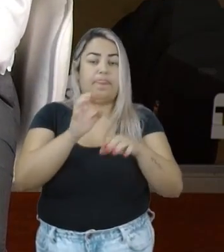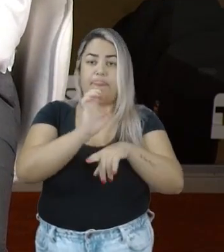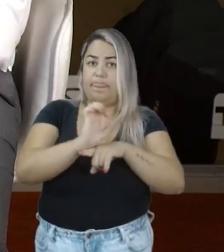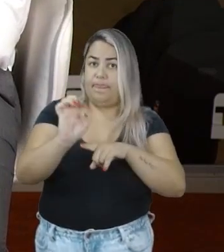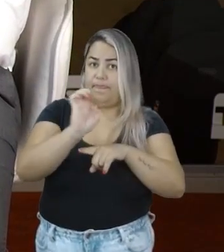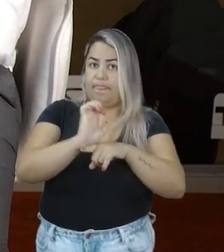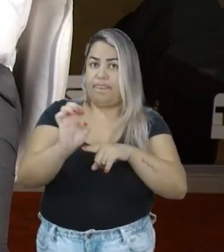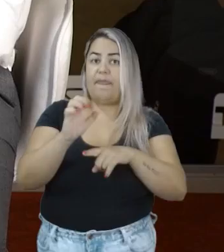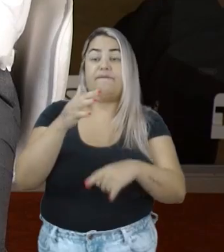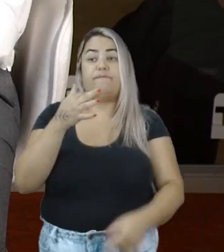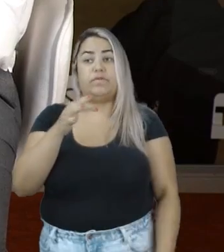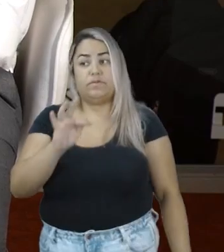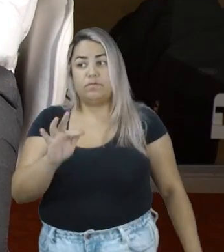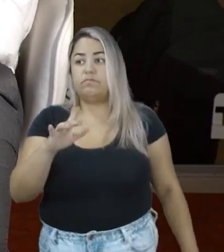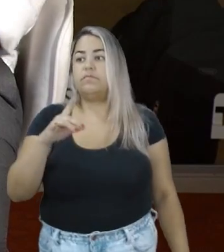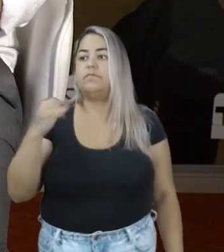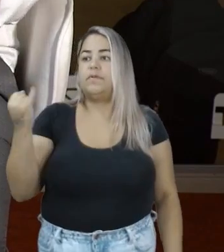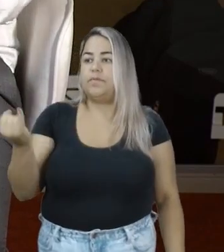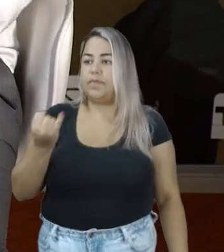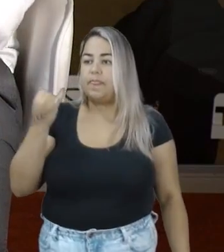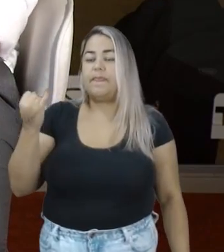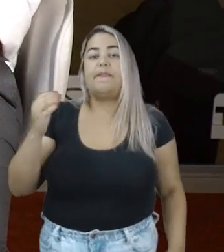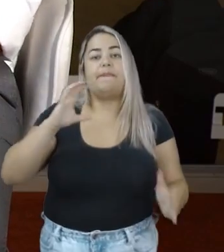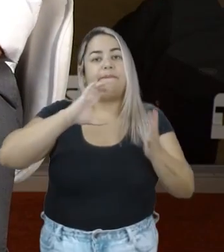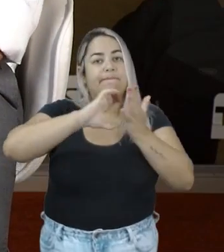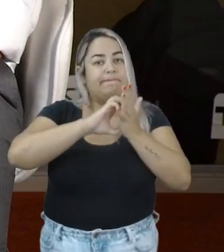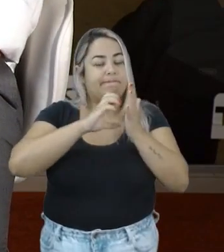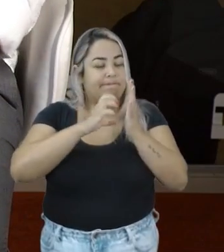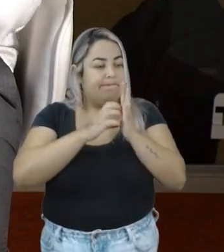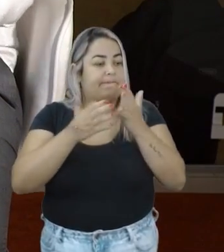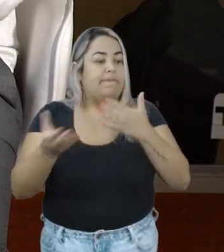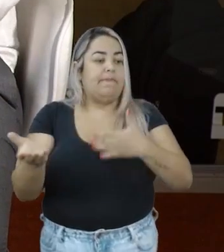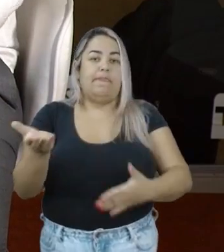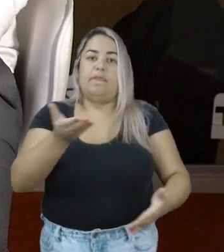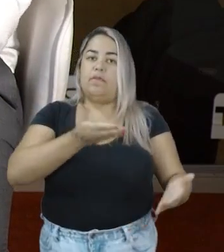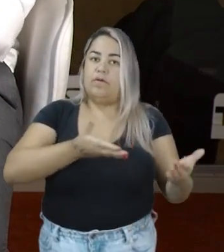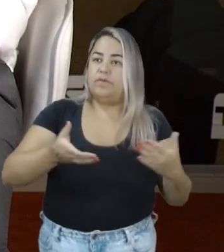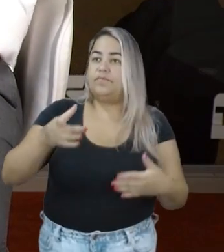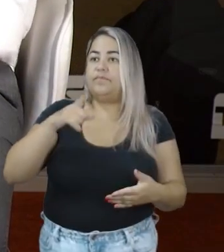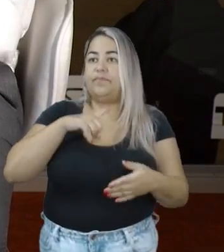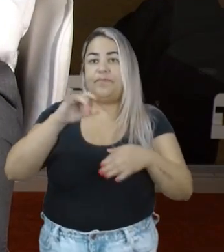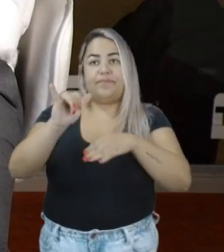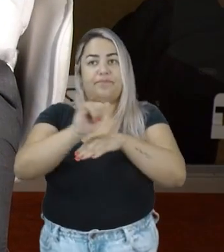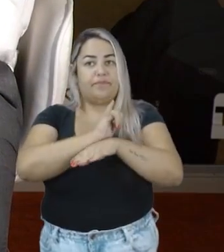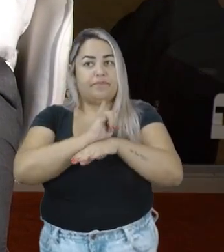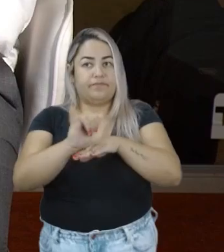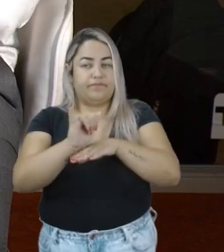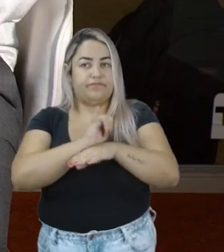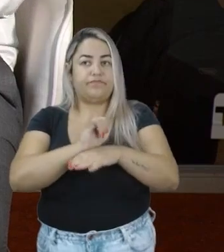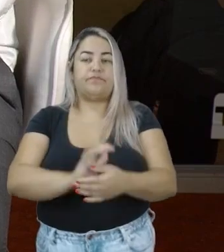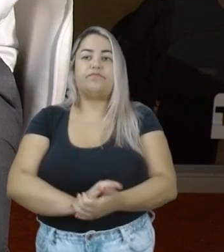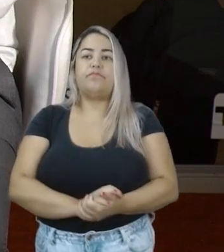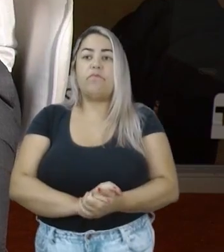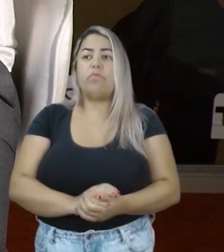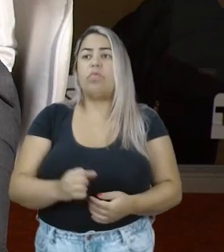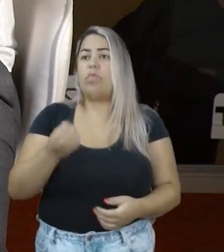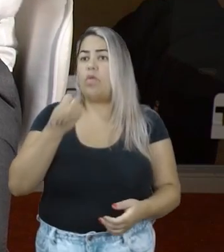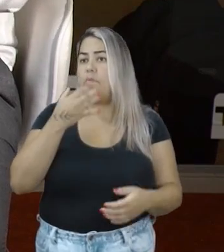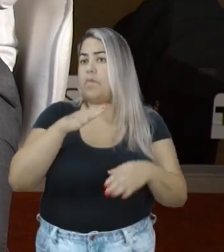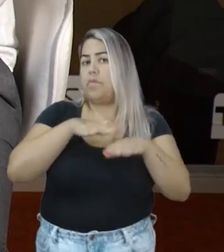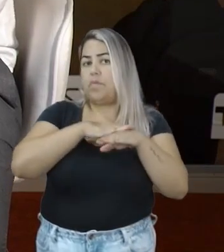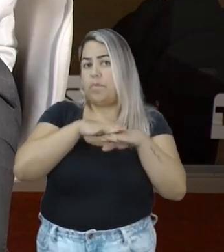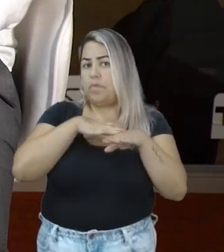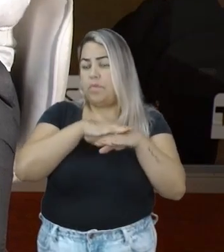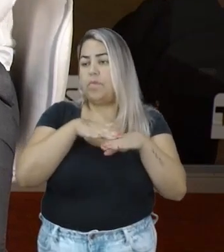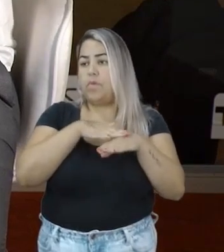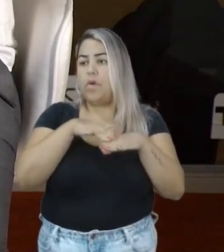eleição federal. Então é muito importante que o partido se envolva, tenha boas estratégias, tenha uma boa conversa, um